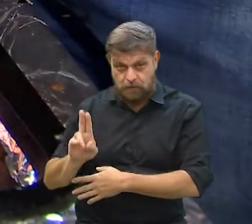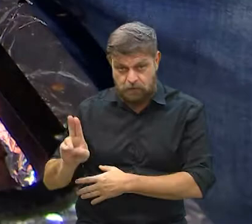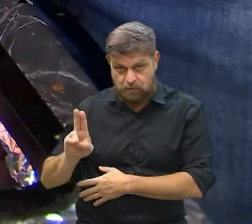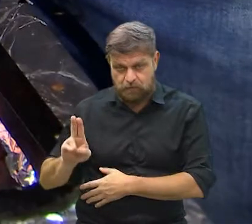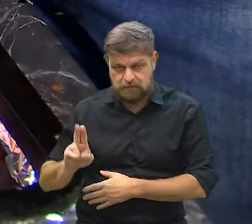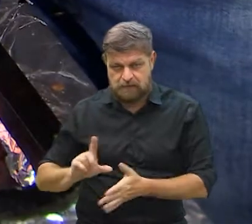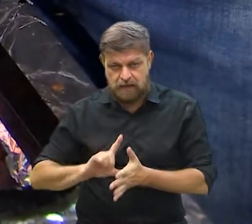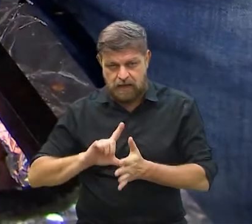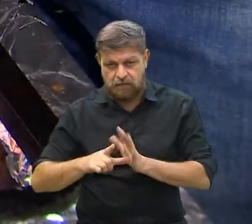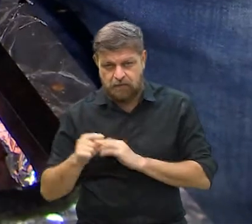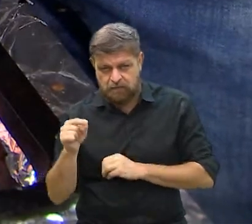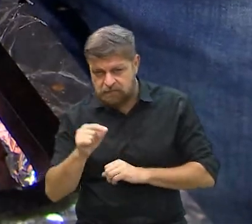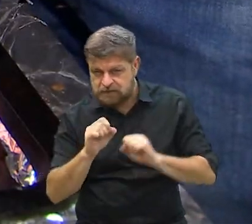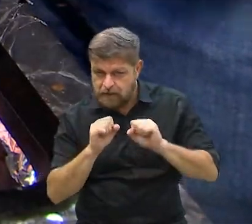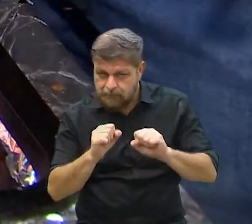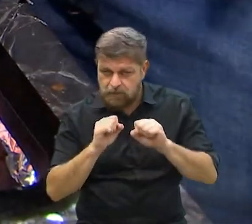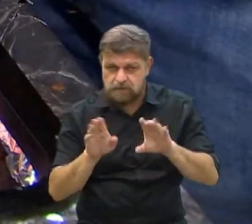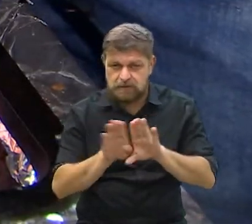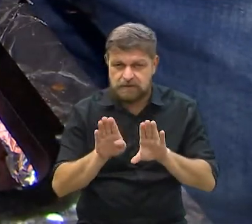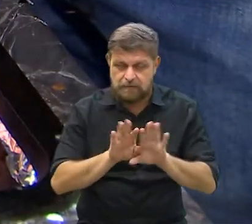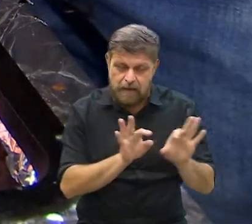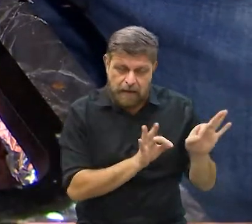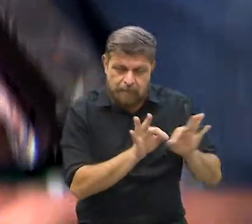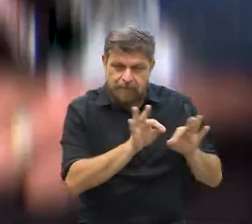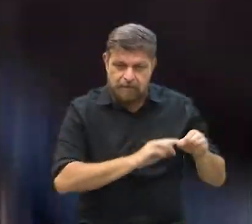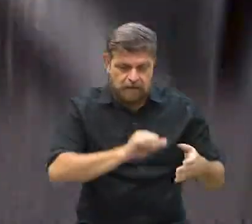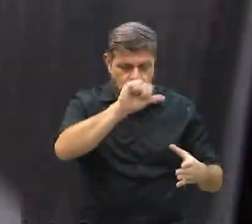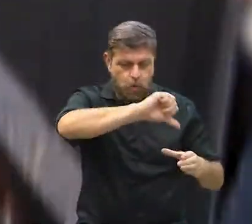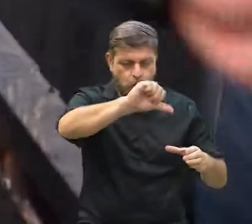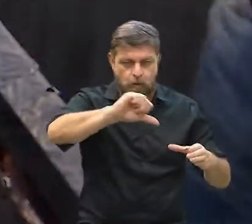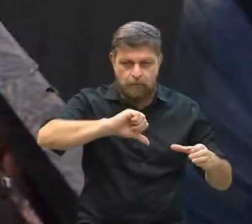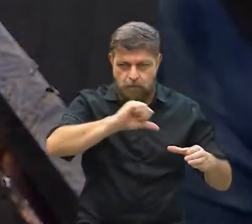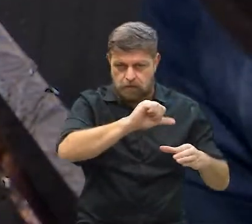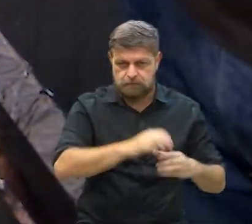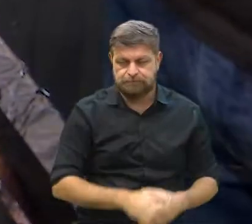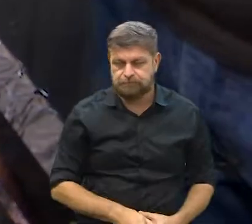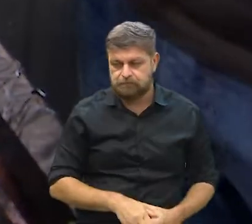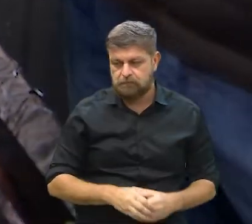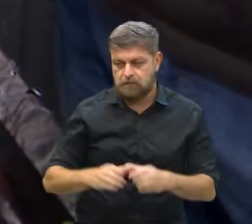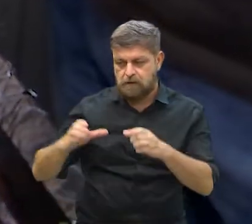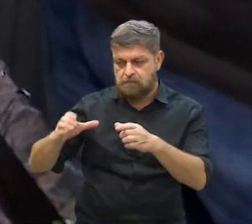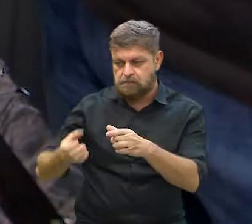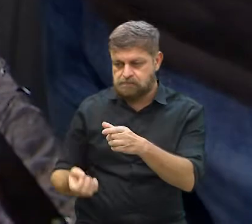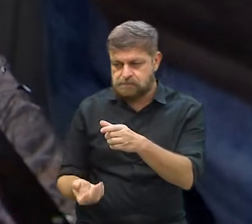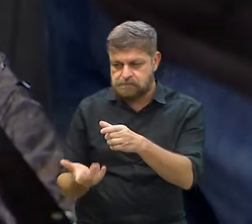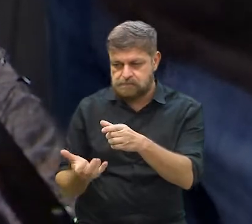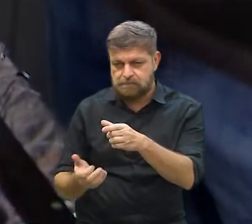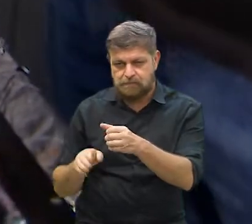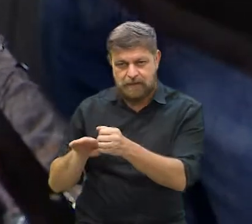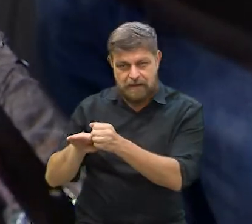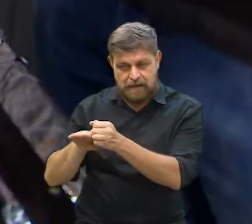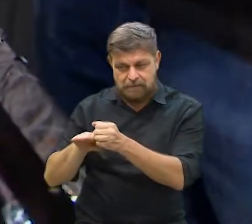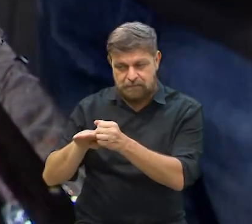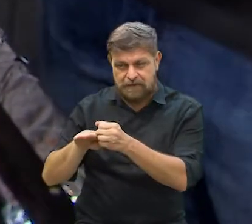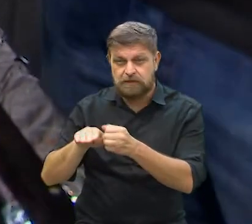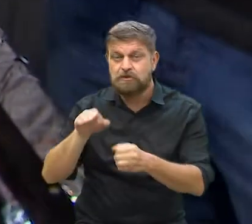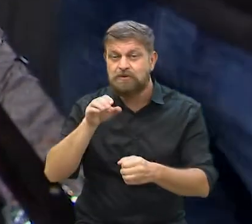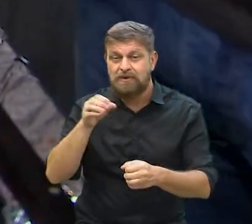isso, você pode fazer o molho. Em uma panela em fogo médio, coloque o